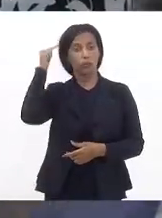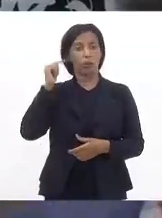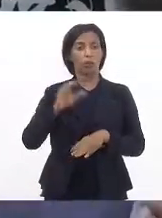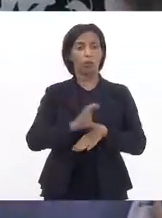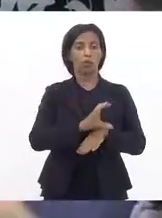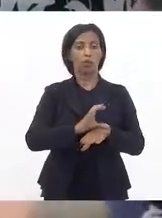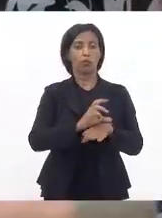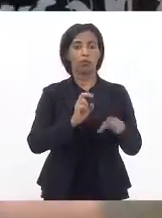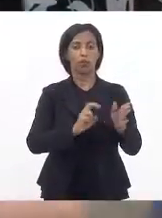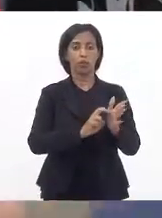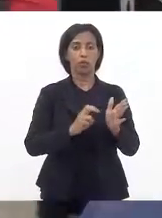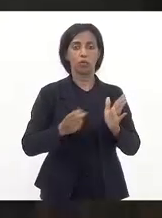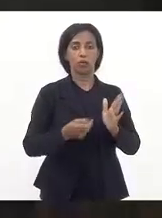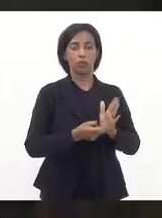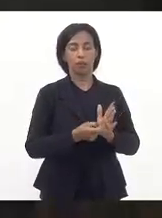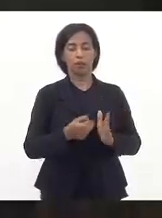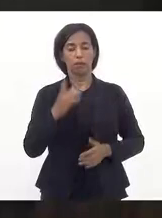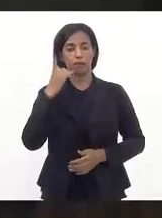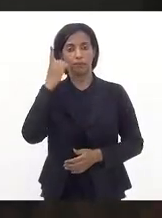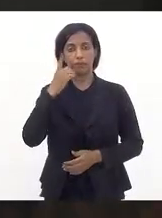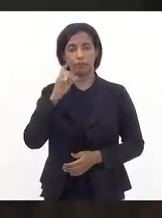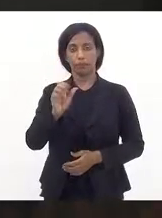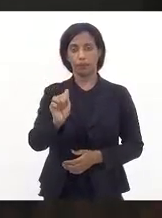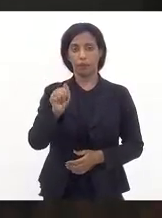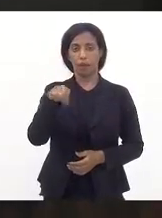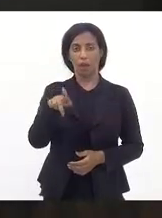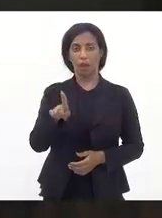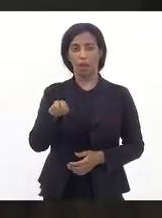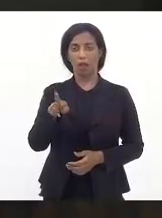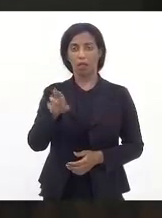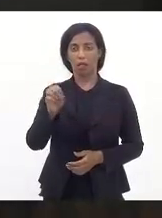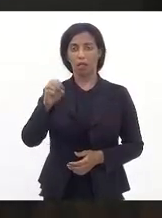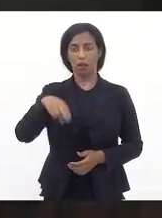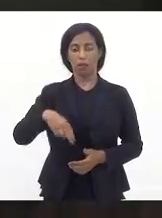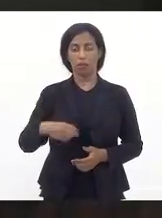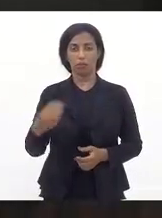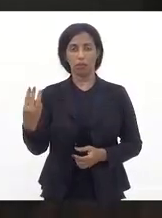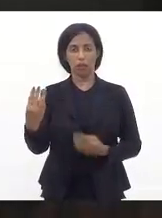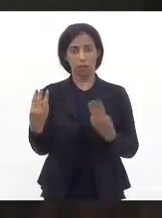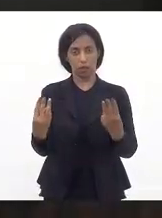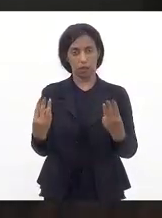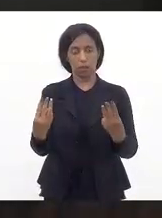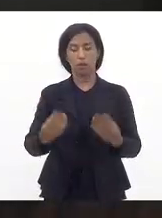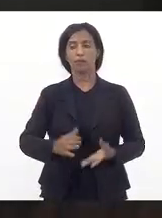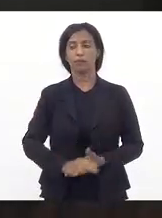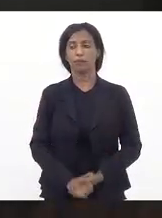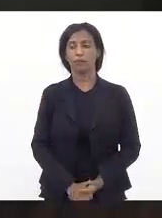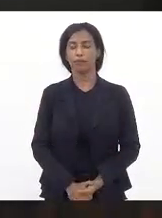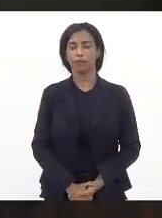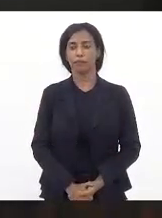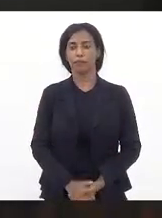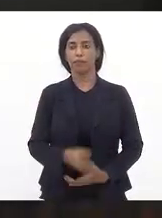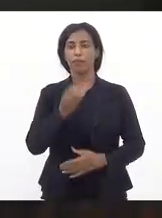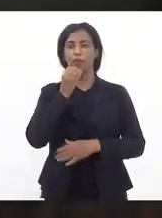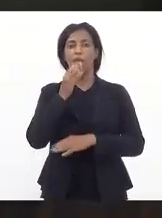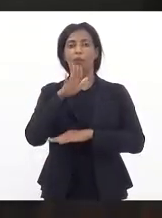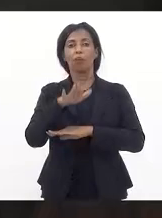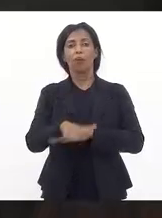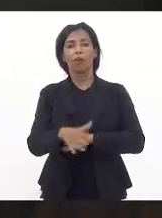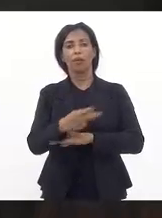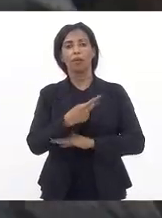com emendas do deputado Anderson Moraes está 3 a 3 Oi boa tarde